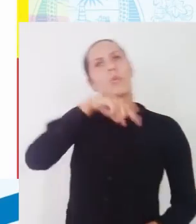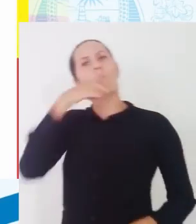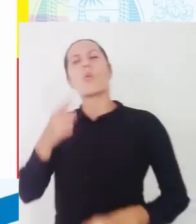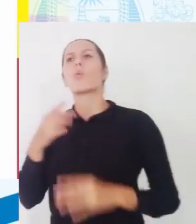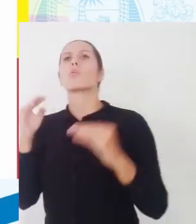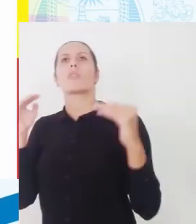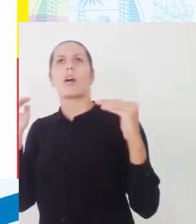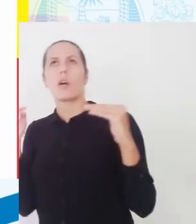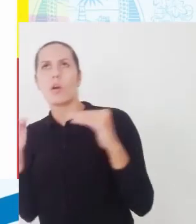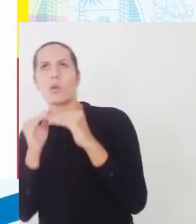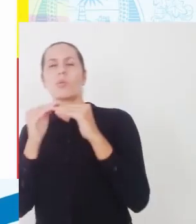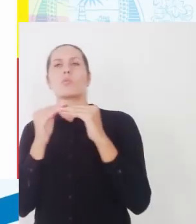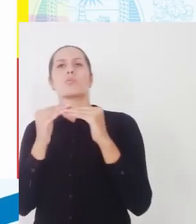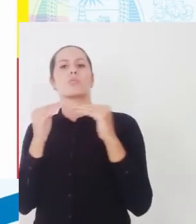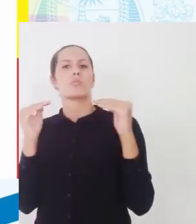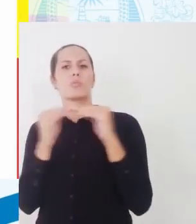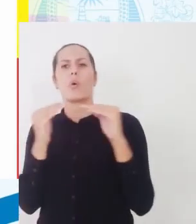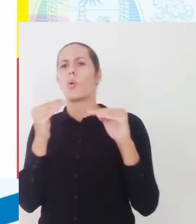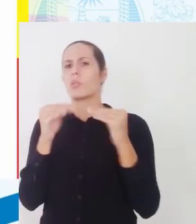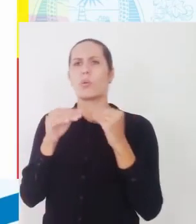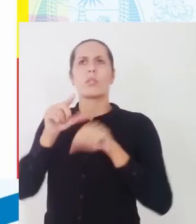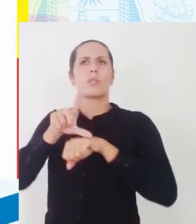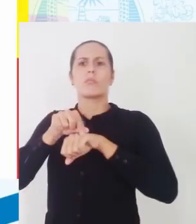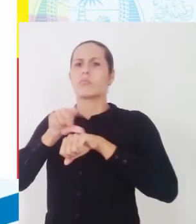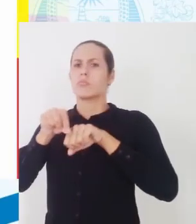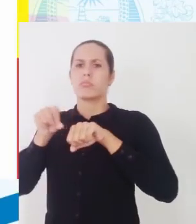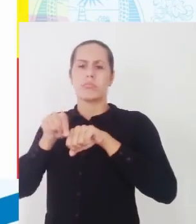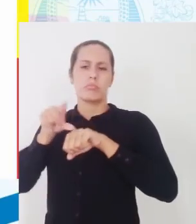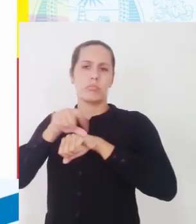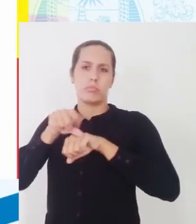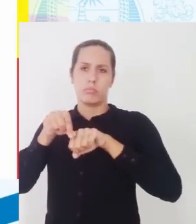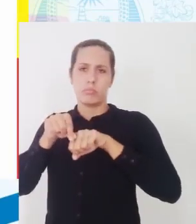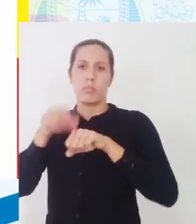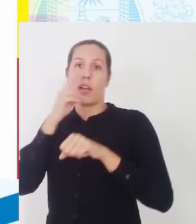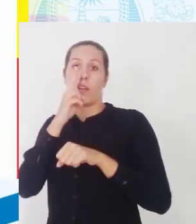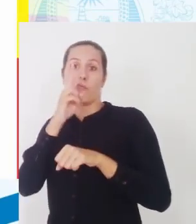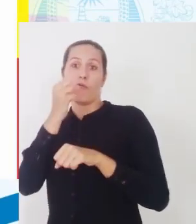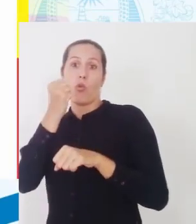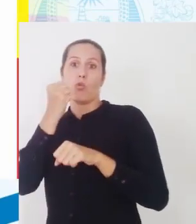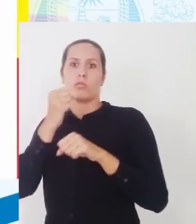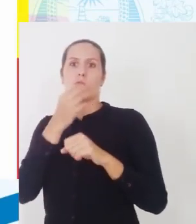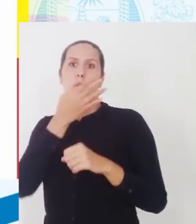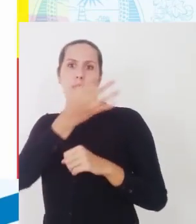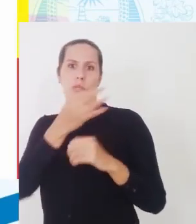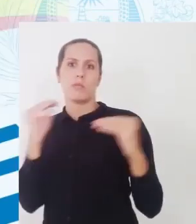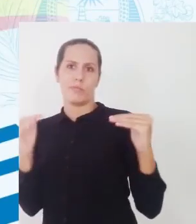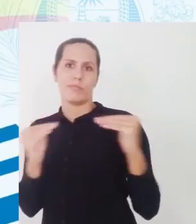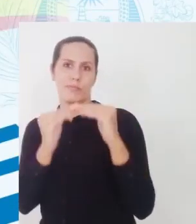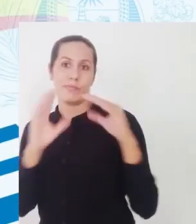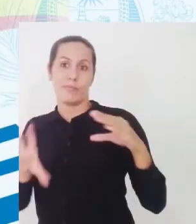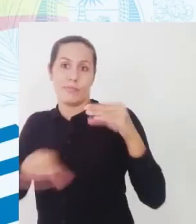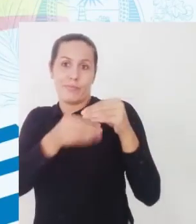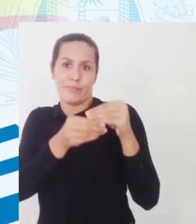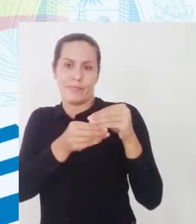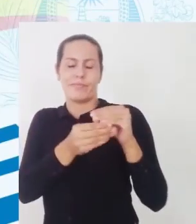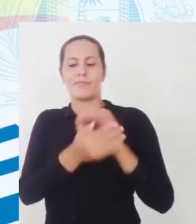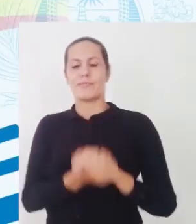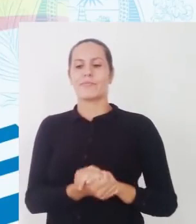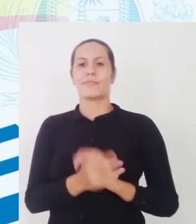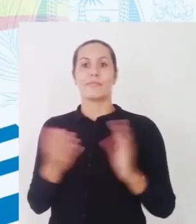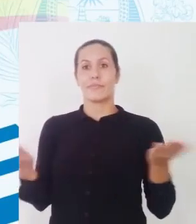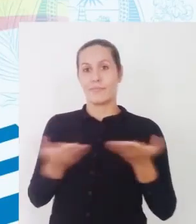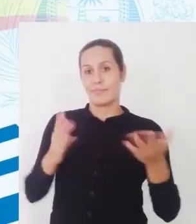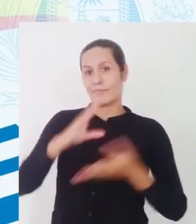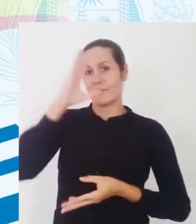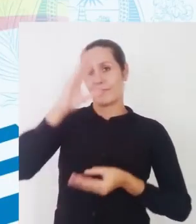dizendo que concorda e trazer outro argumento que vai tornar mais forte aquela opinião. Então agora a gente